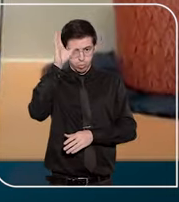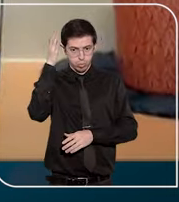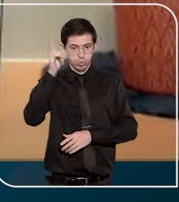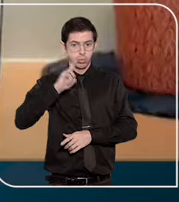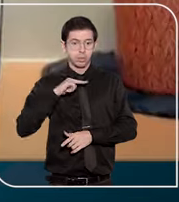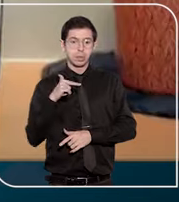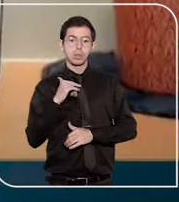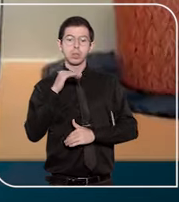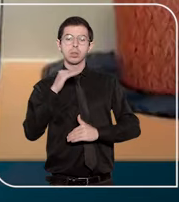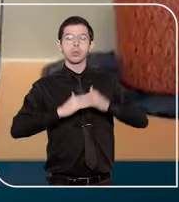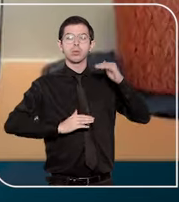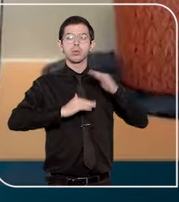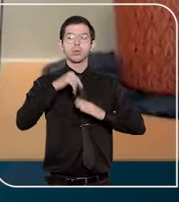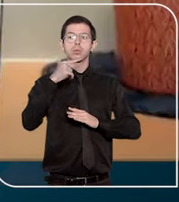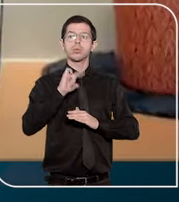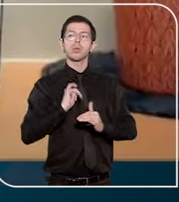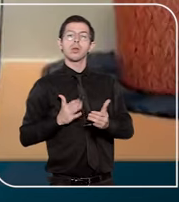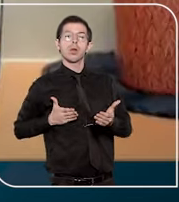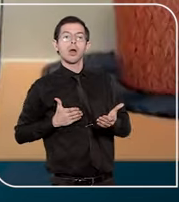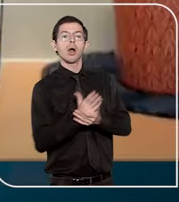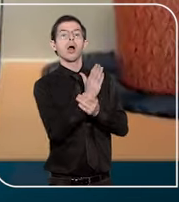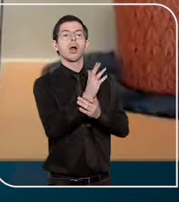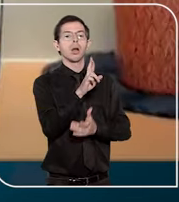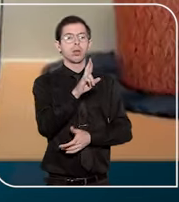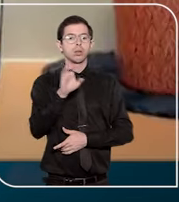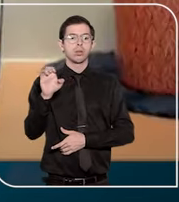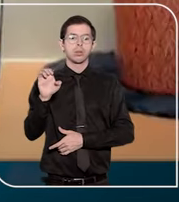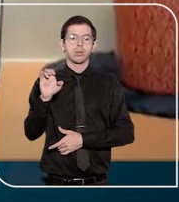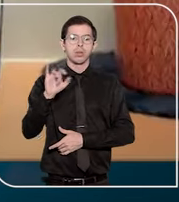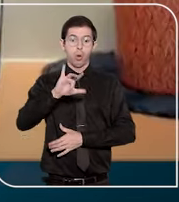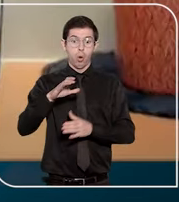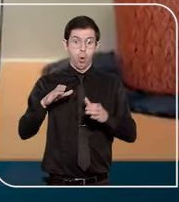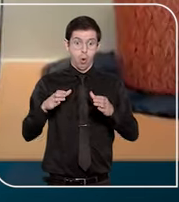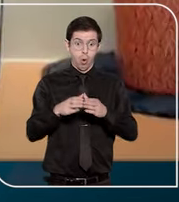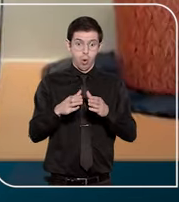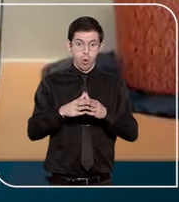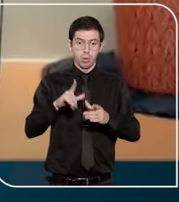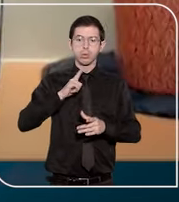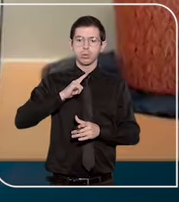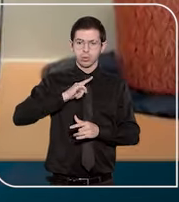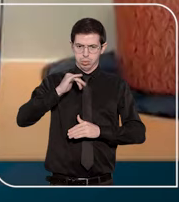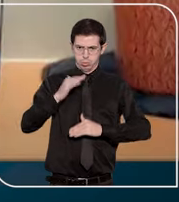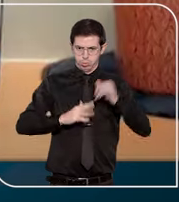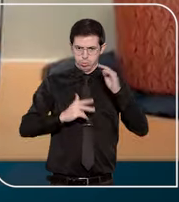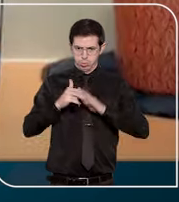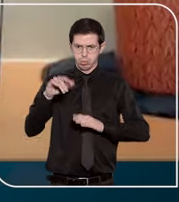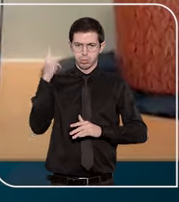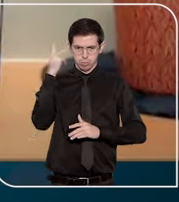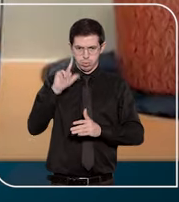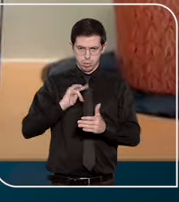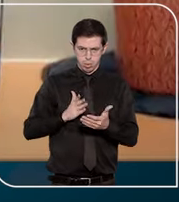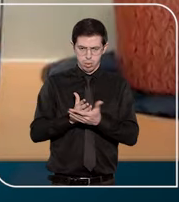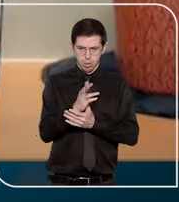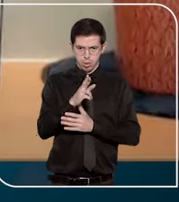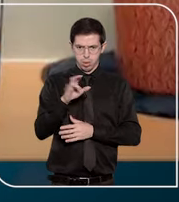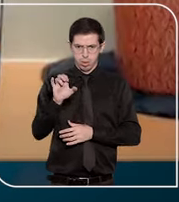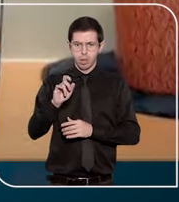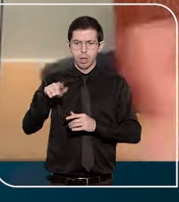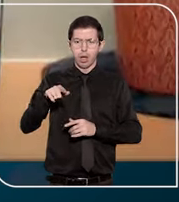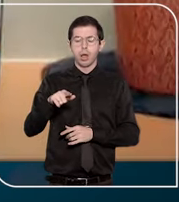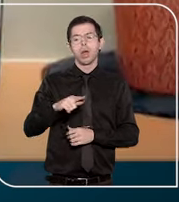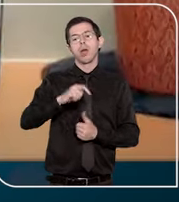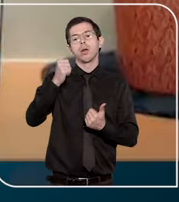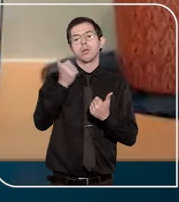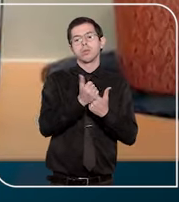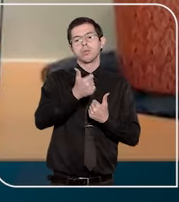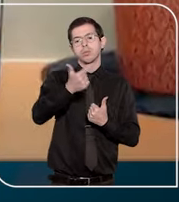para fazer a admissibilidade do recurso extraordinário. O órgão competente para fazer a admissibilidade do recurso extraordinário é a